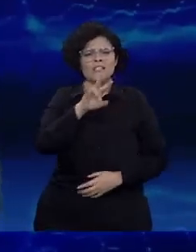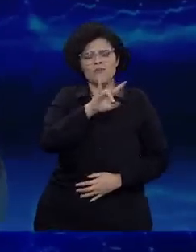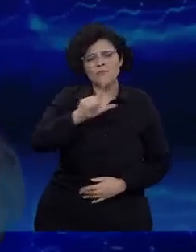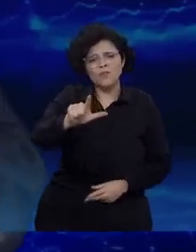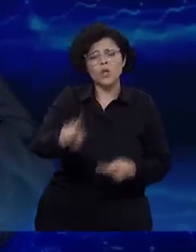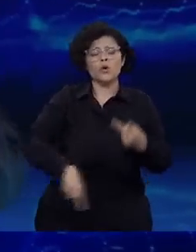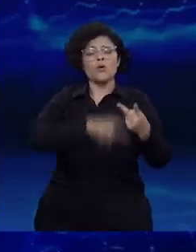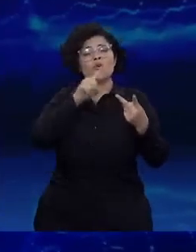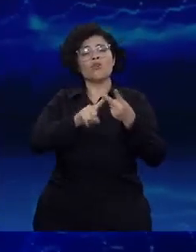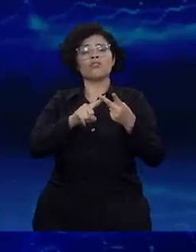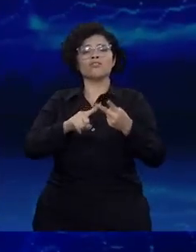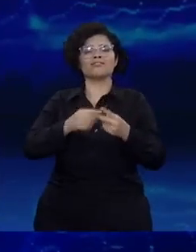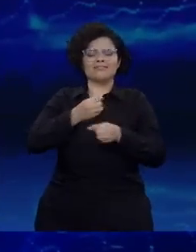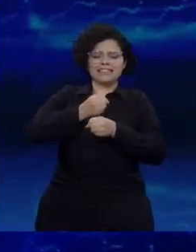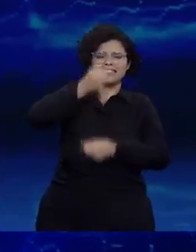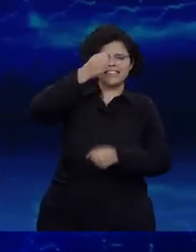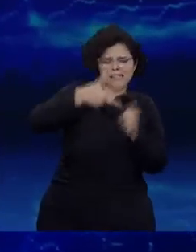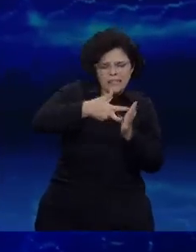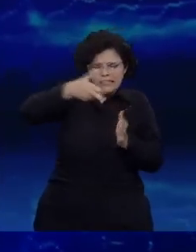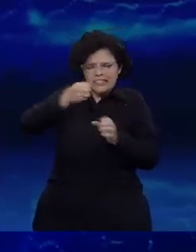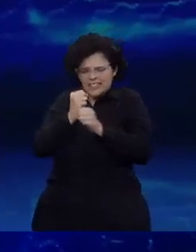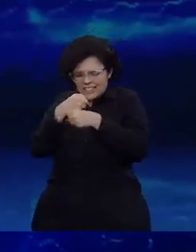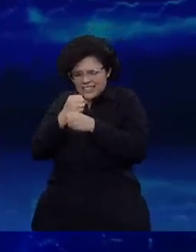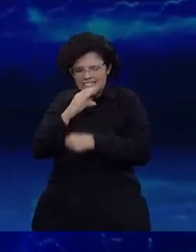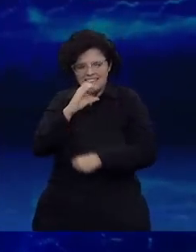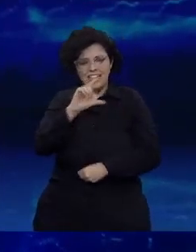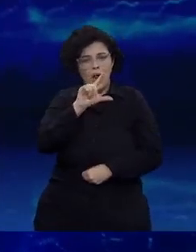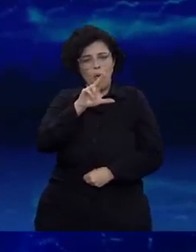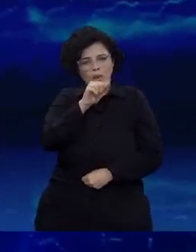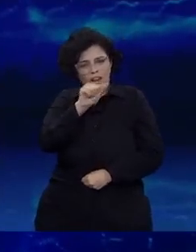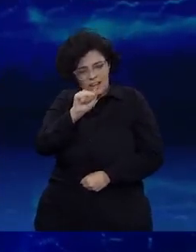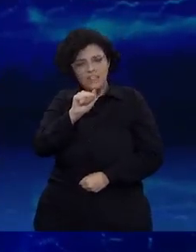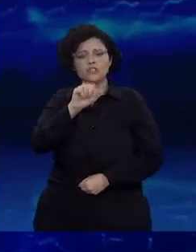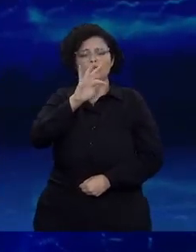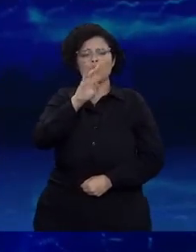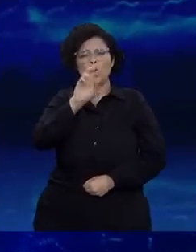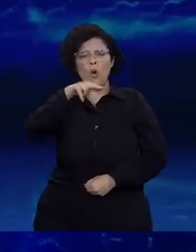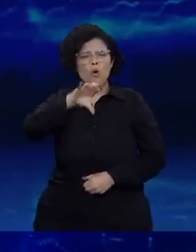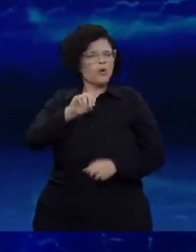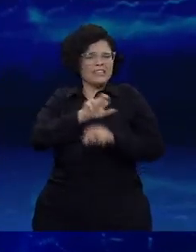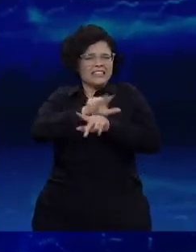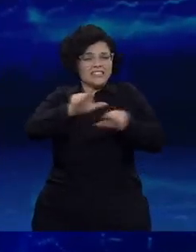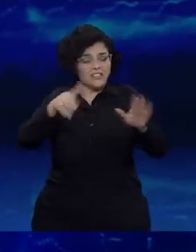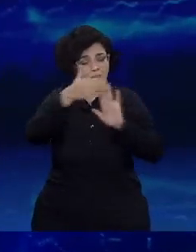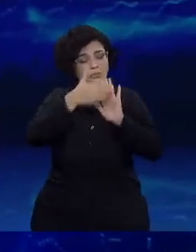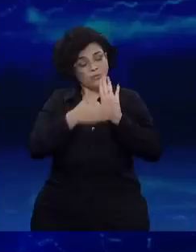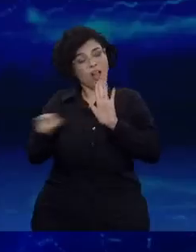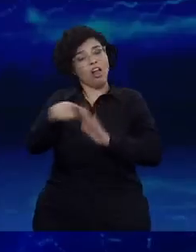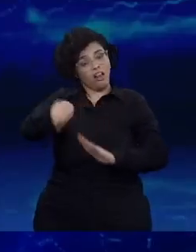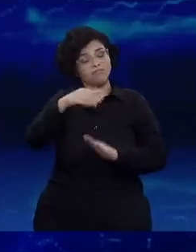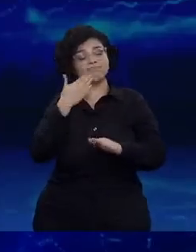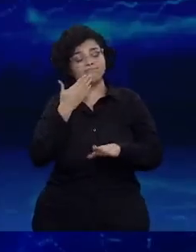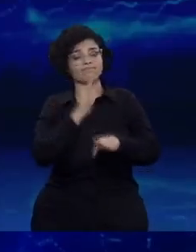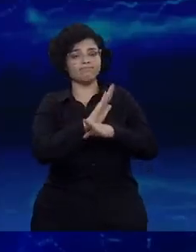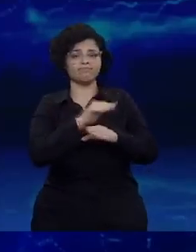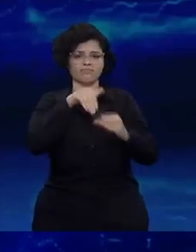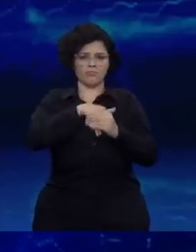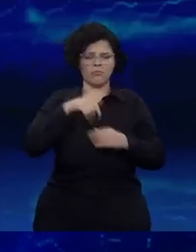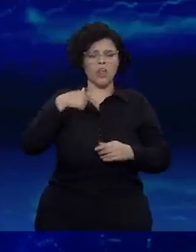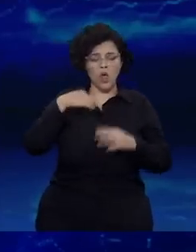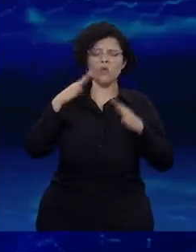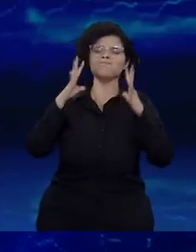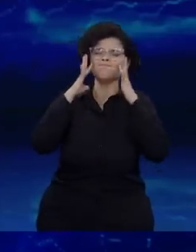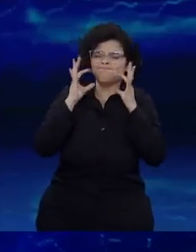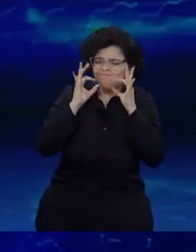tiveram uma postura de dignidade. Eu, sinceramente, estou convencido que tentar mexer a Suprema Corte para